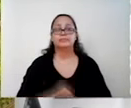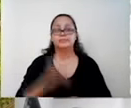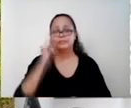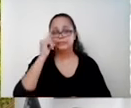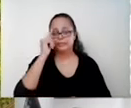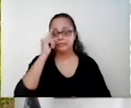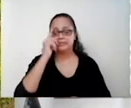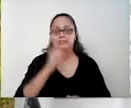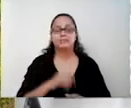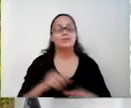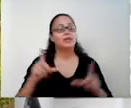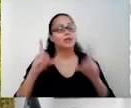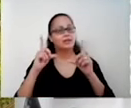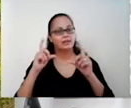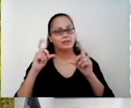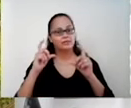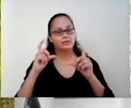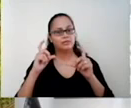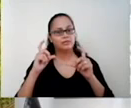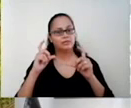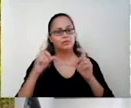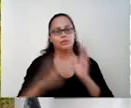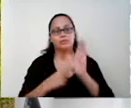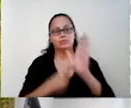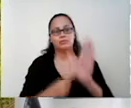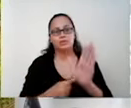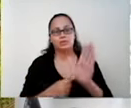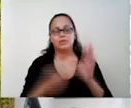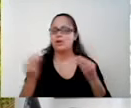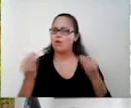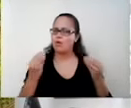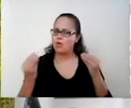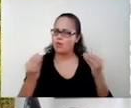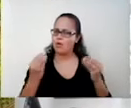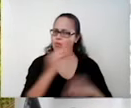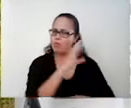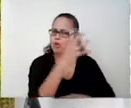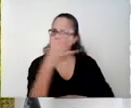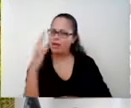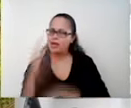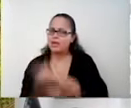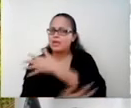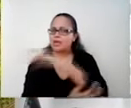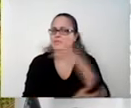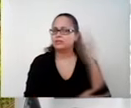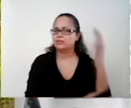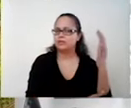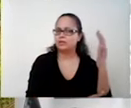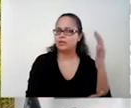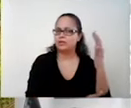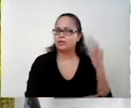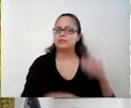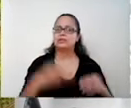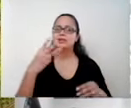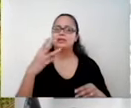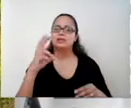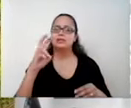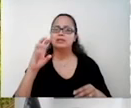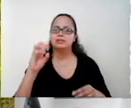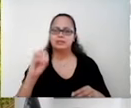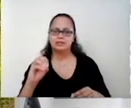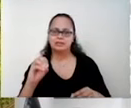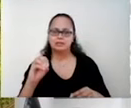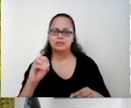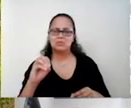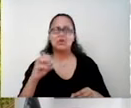Nessa figura, esquematiza como que seria essa floresta de pteridófitas há 350, 300, 400 milhões de anos